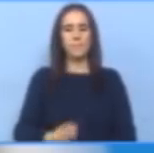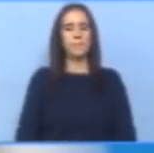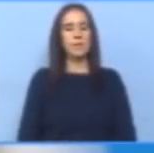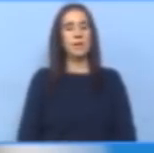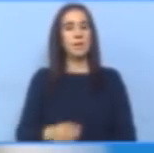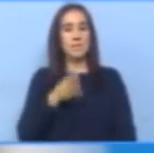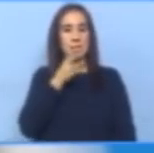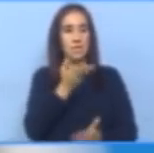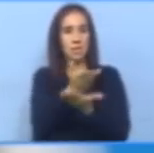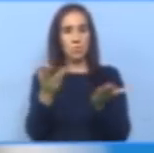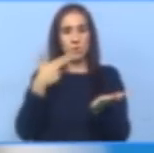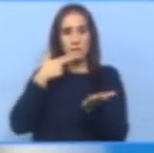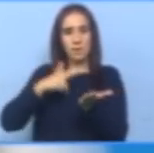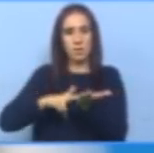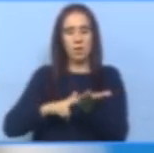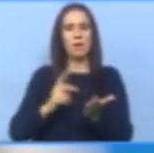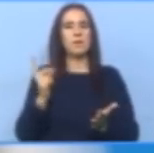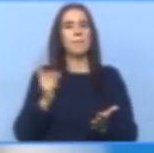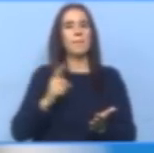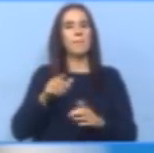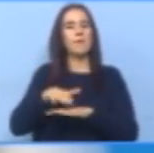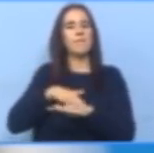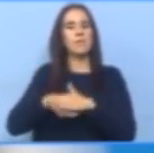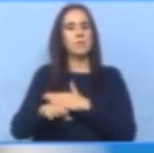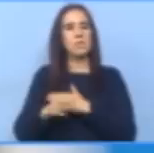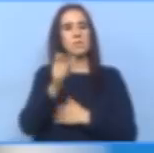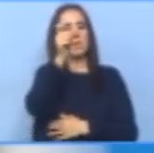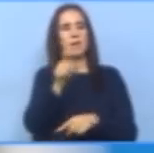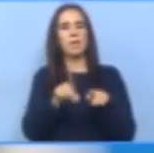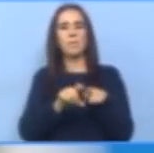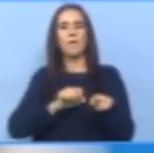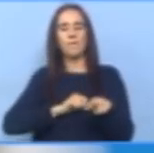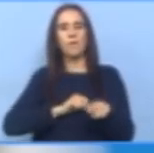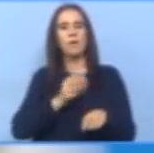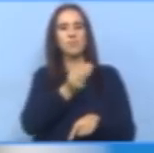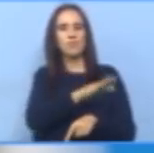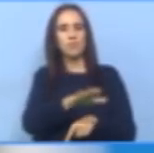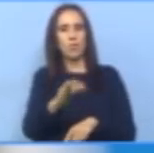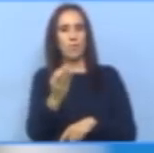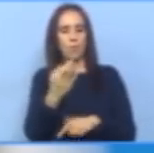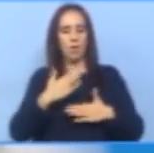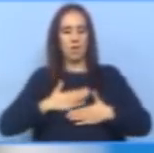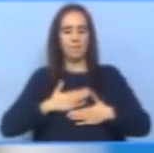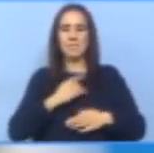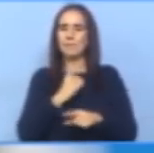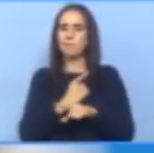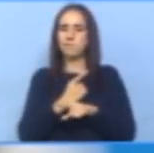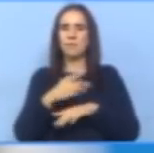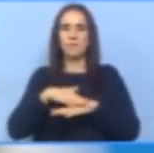digo, quantas vezes o fizestes a um dos meus irmãos mais pequeninos, a mim o